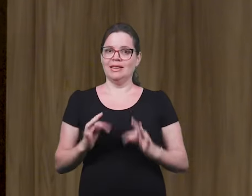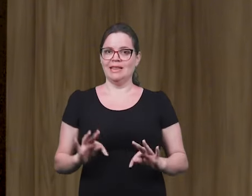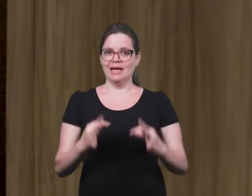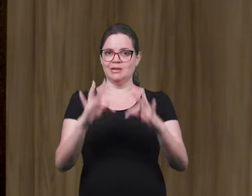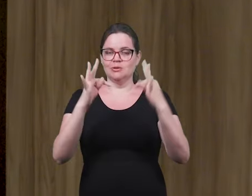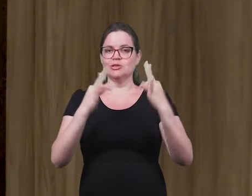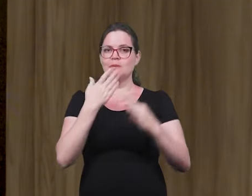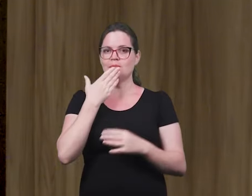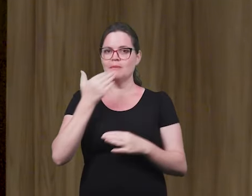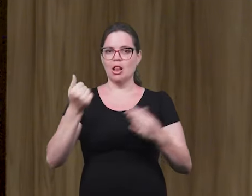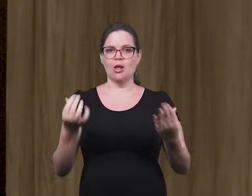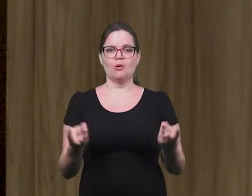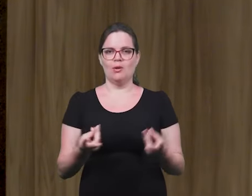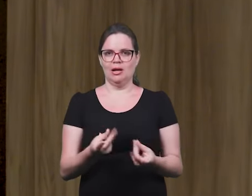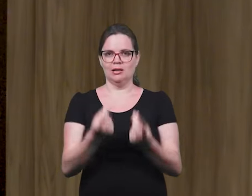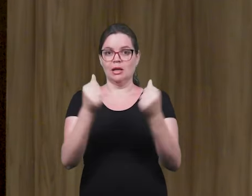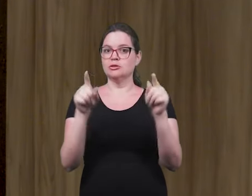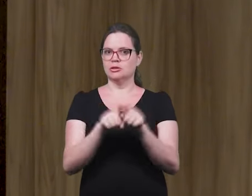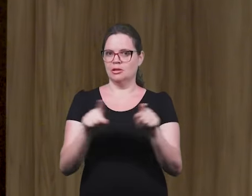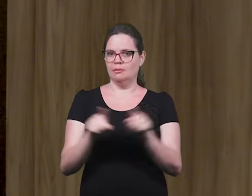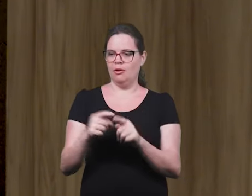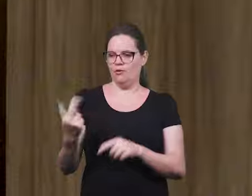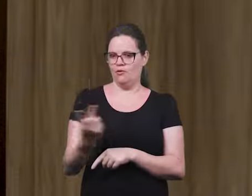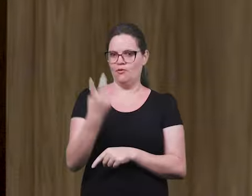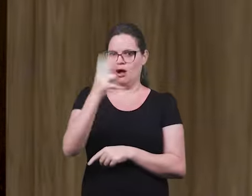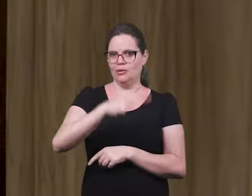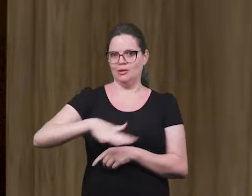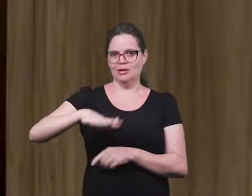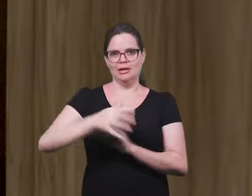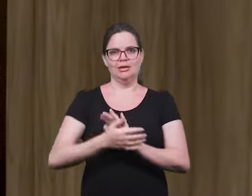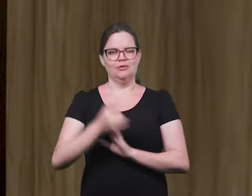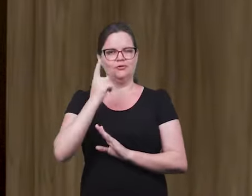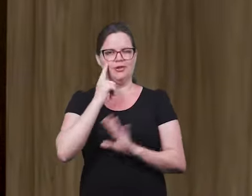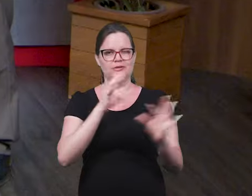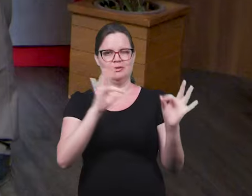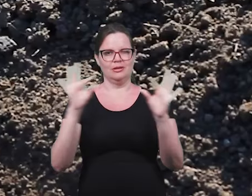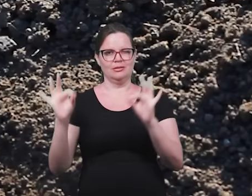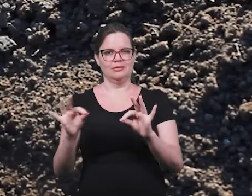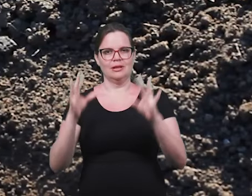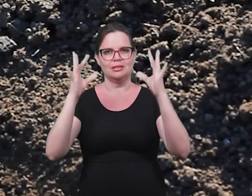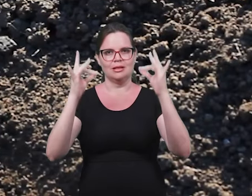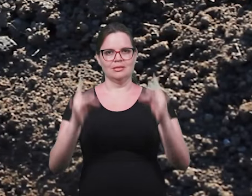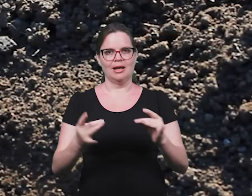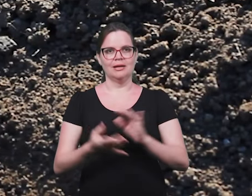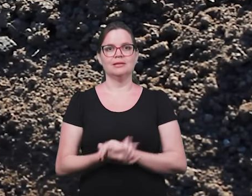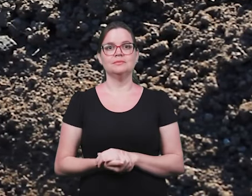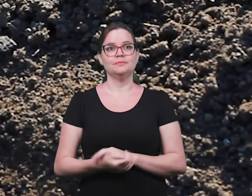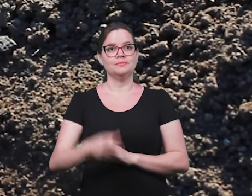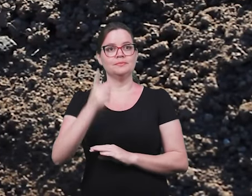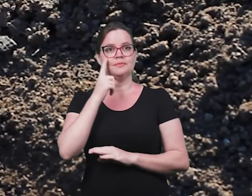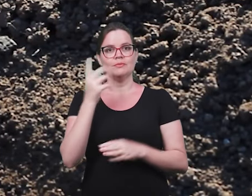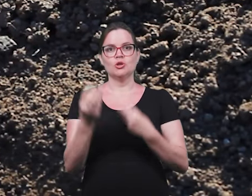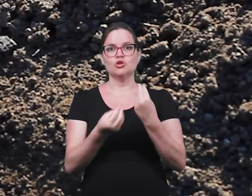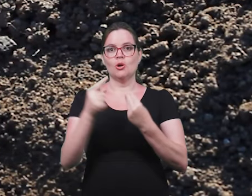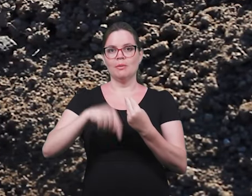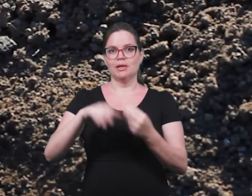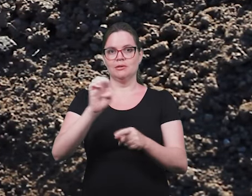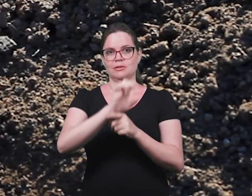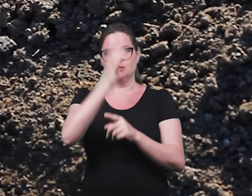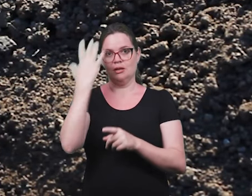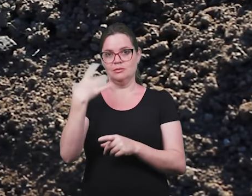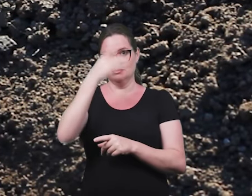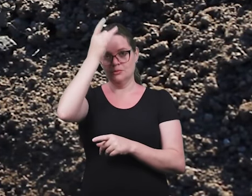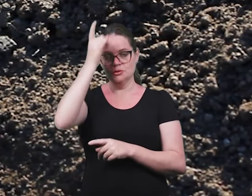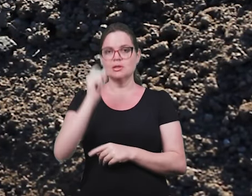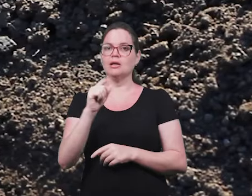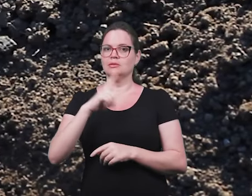o valor do produto no mercado. Veja os detalhes. Uma inovação na agricultura do Espírito Santo